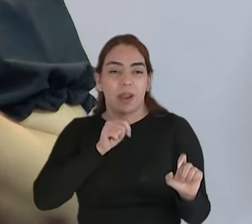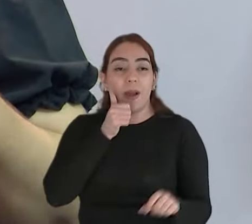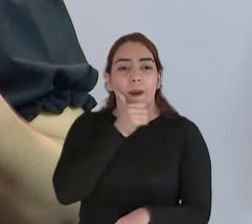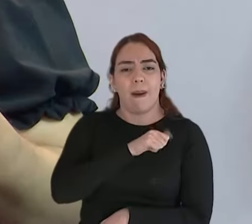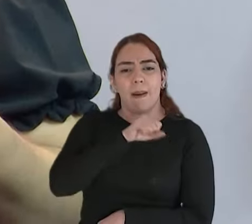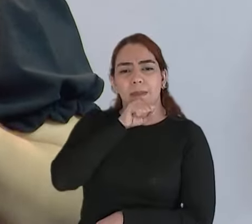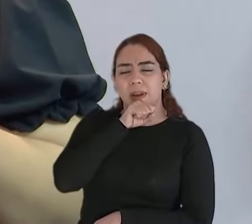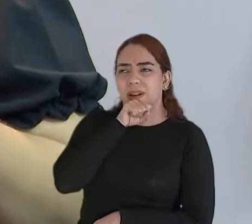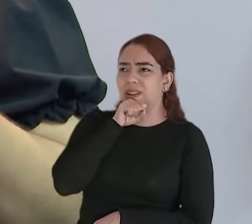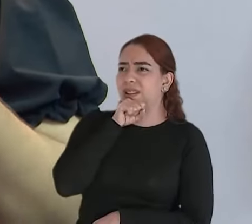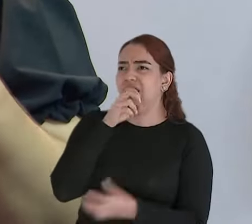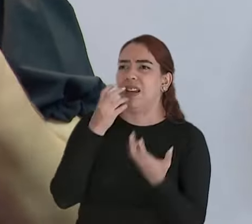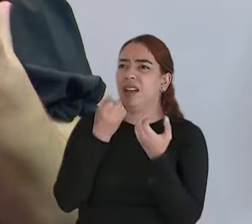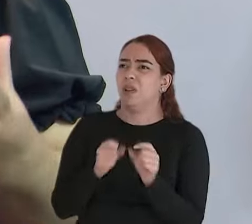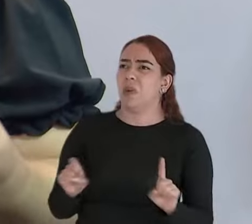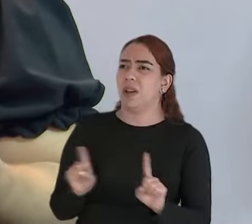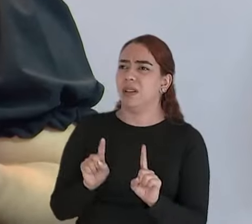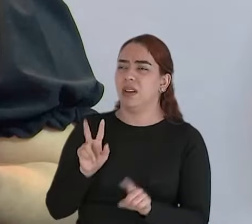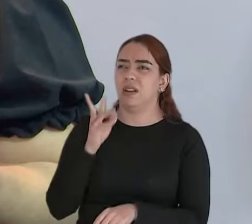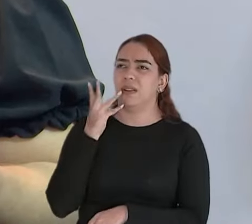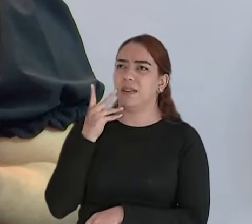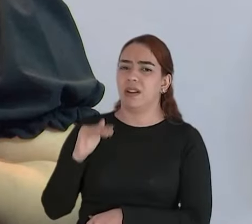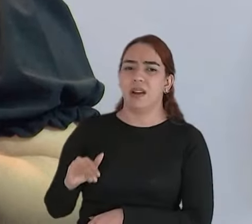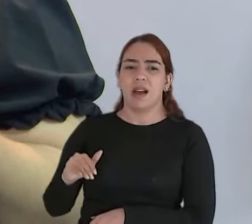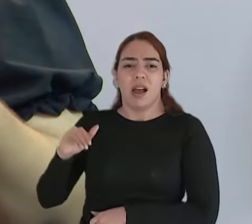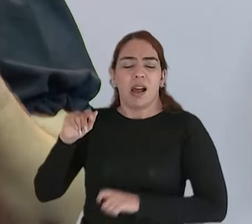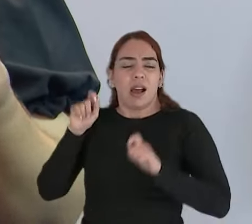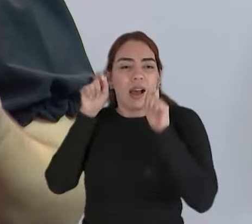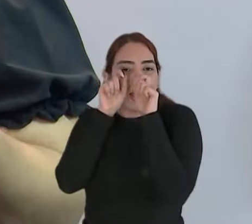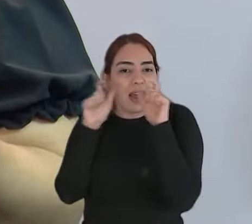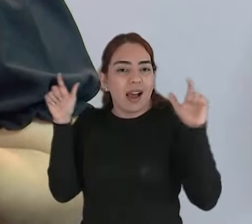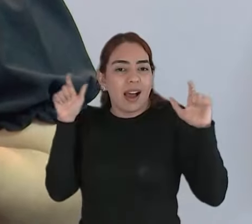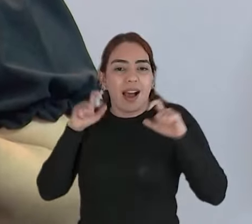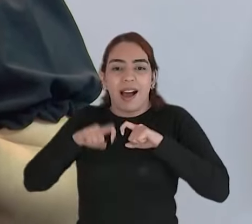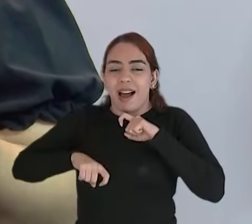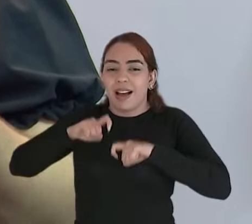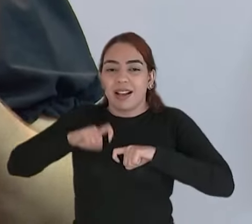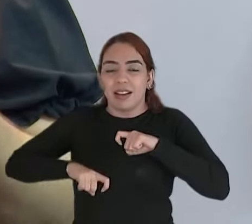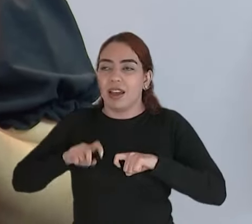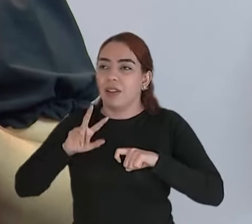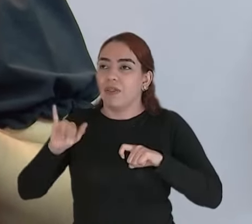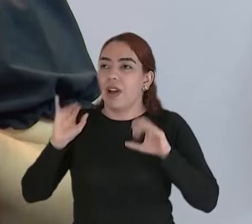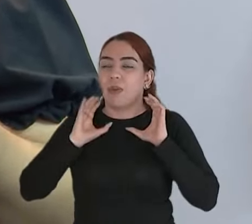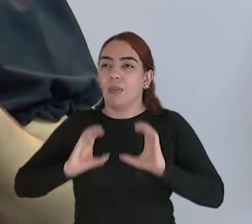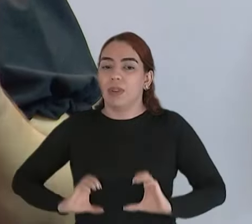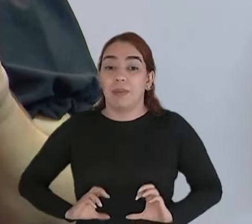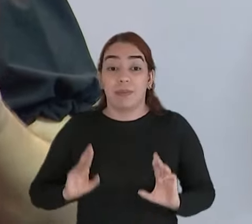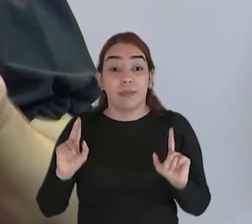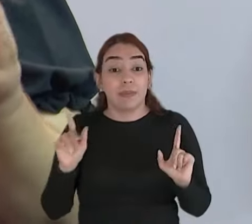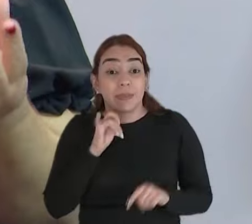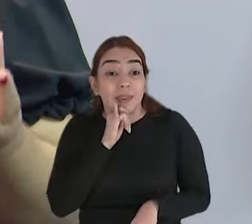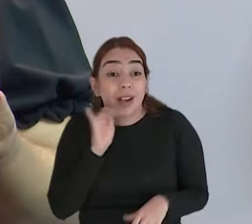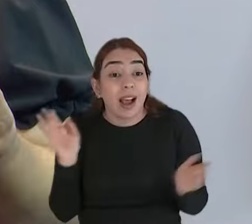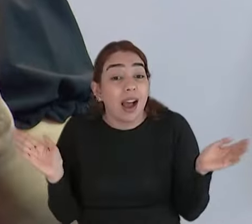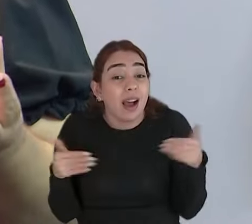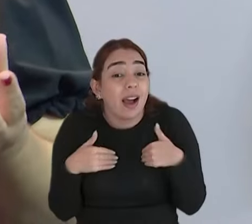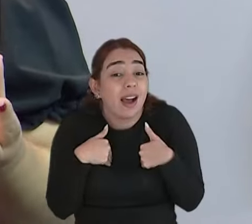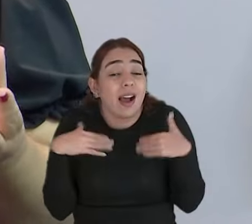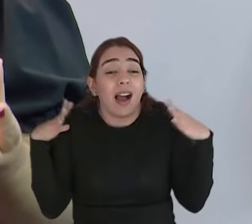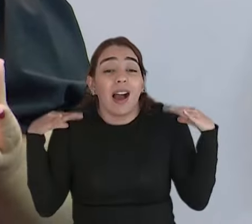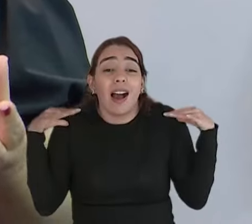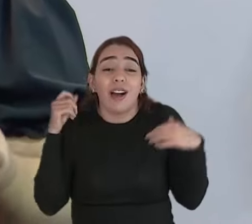vai crescer, que ele vai despertar sexualmente. O filho dela é o bebezinho, principalmente quando é autista, é o anjinho azul. E,